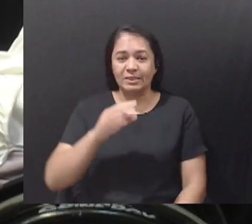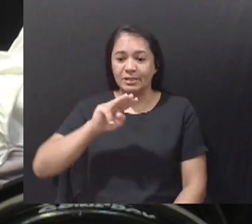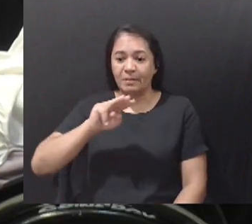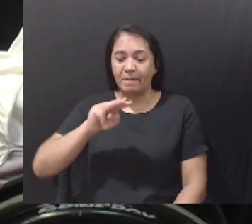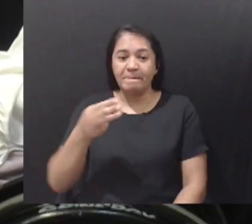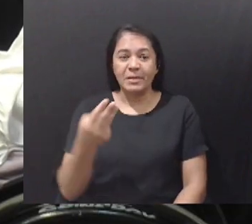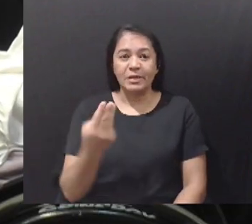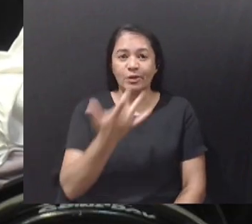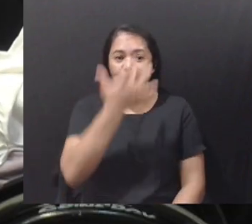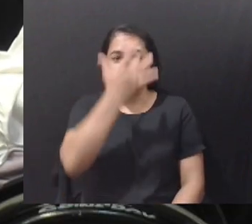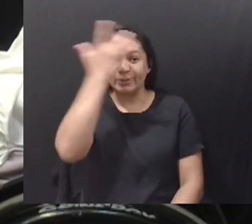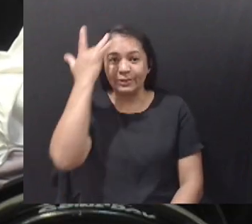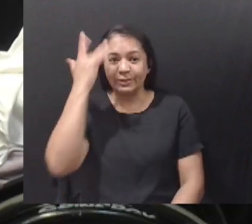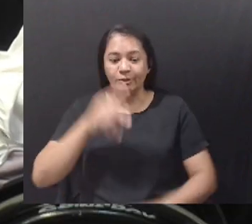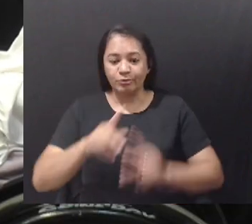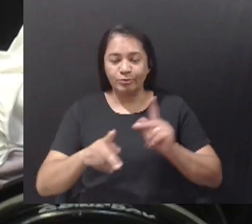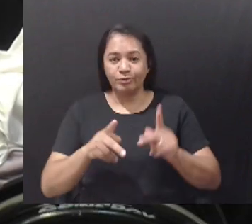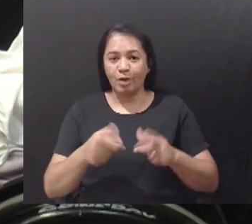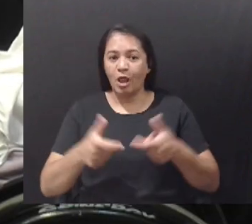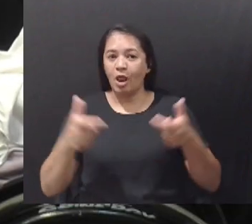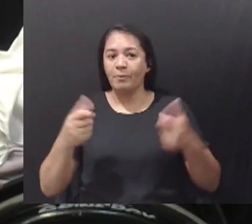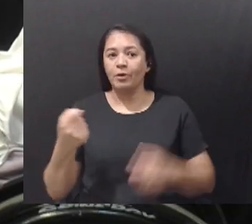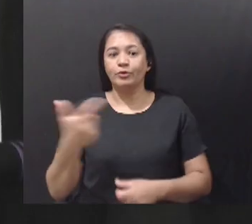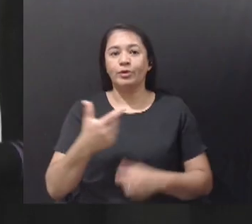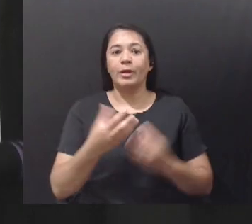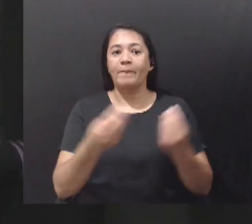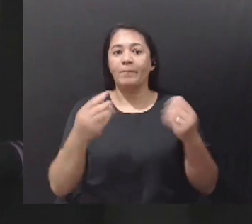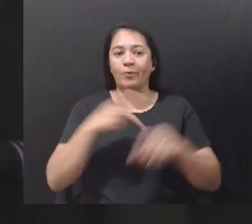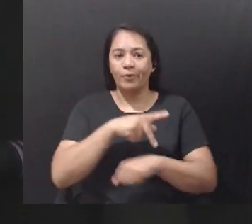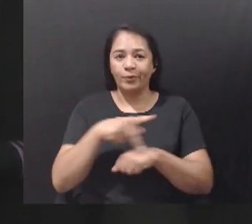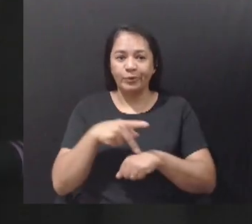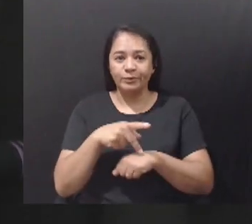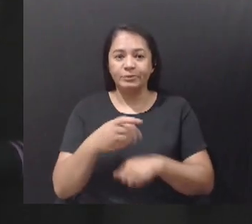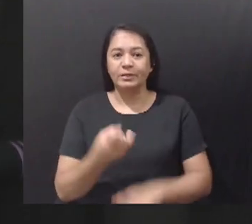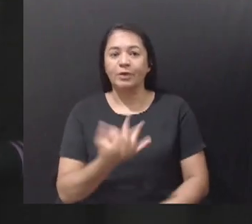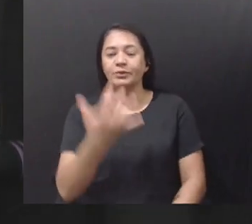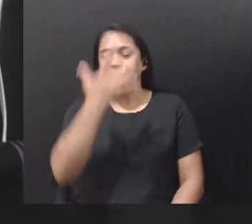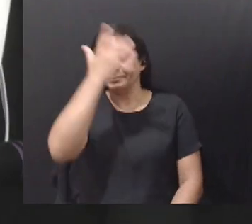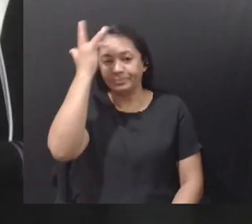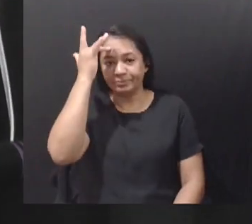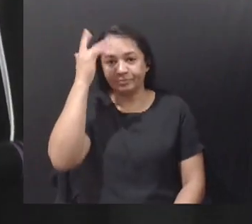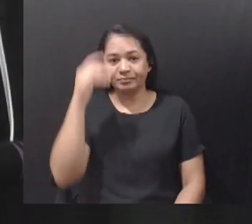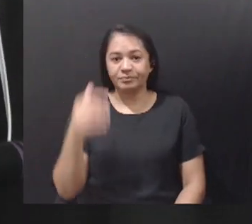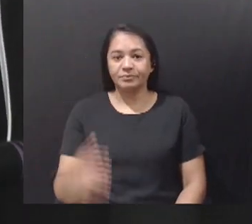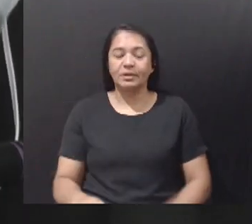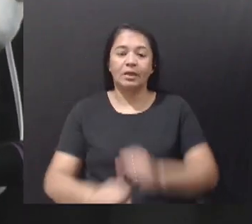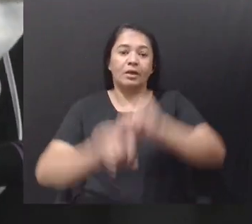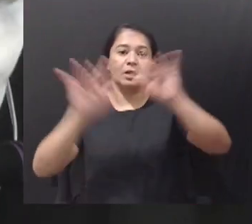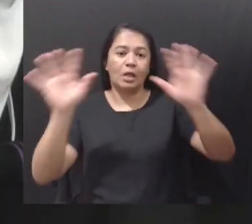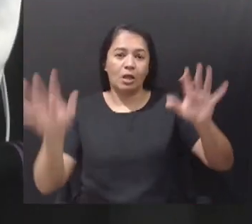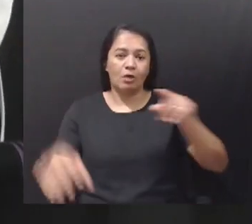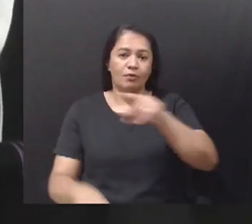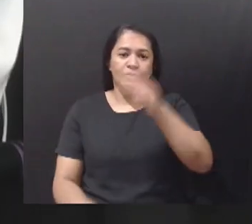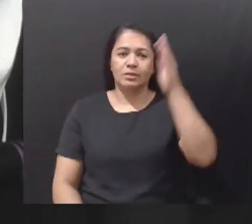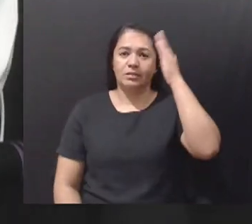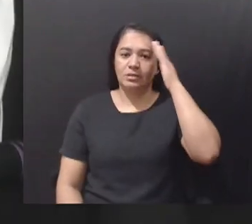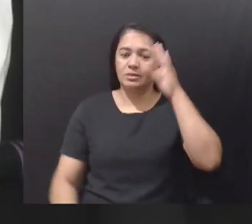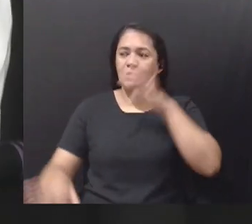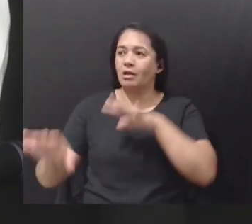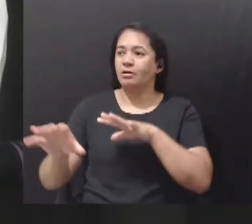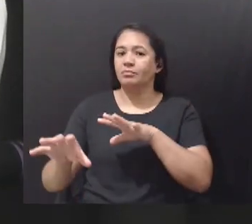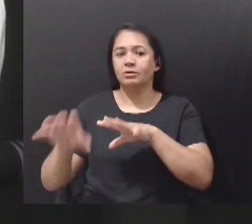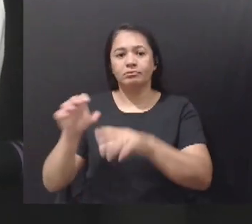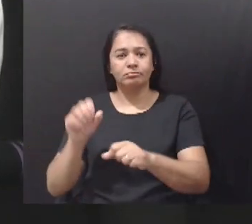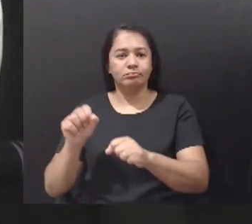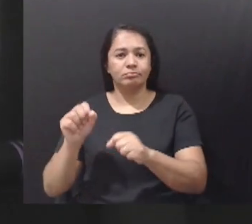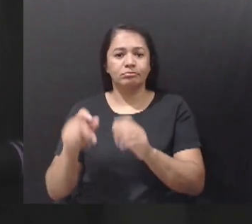do que muitos países por aí, muito maior em população, e que, obviamente, você sabe da graduação das coisas, Mina. A gente